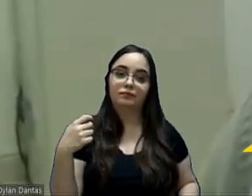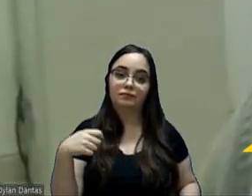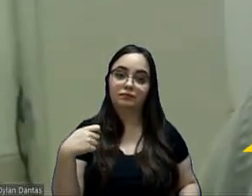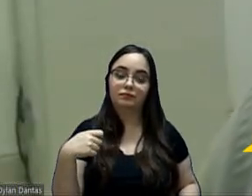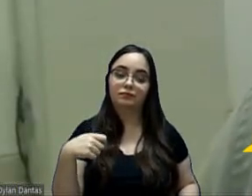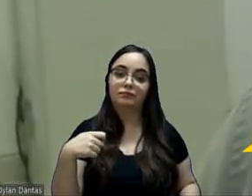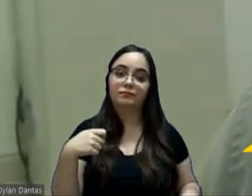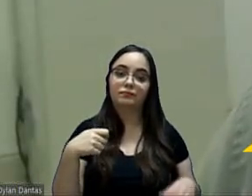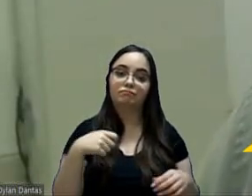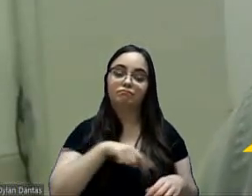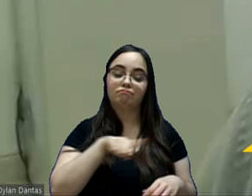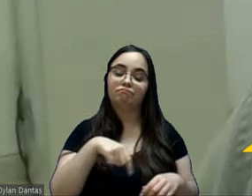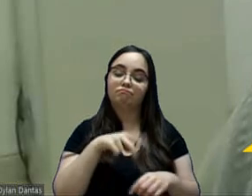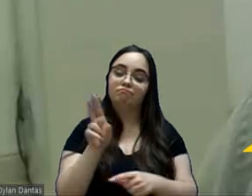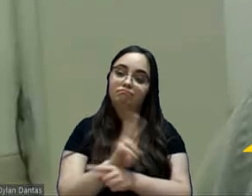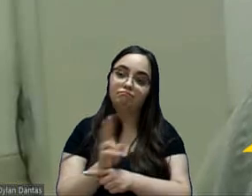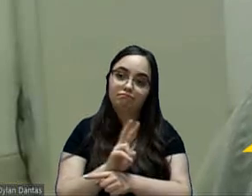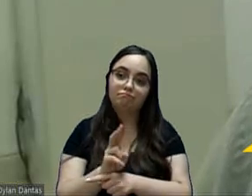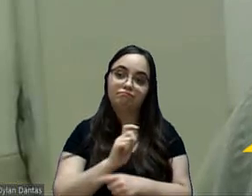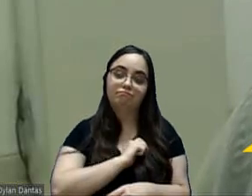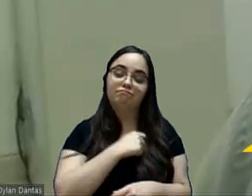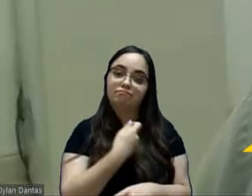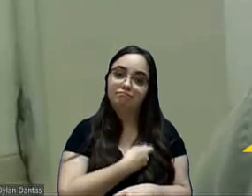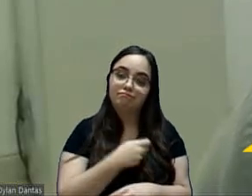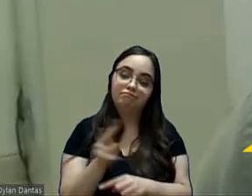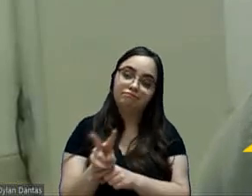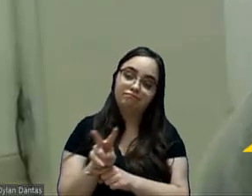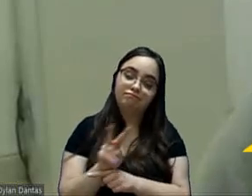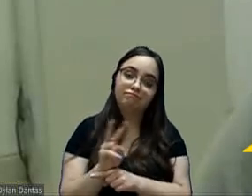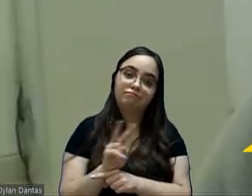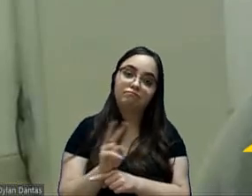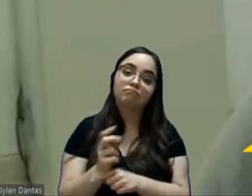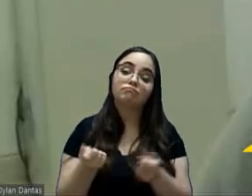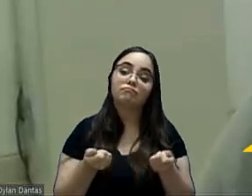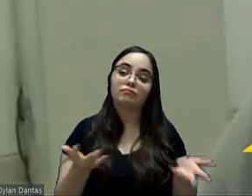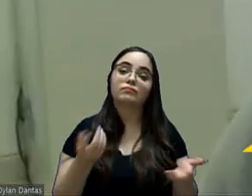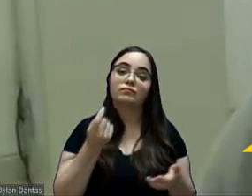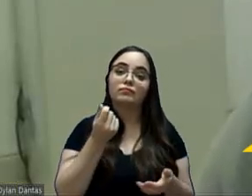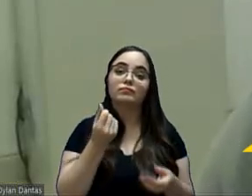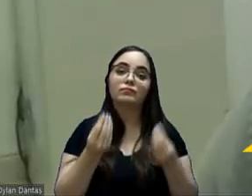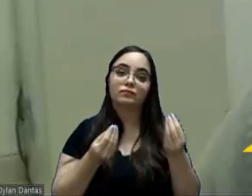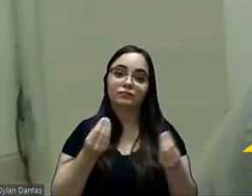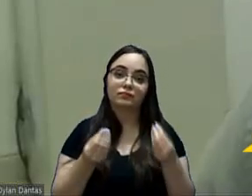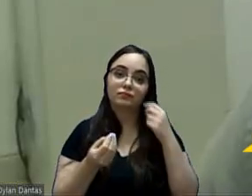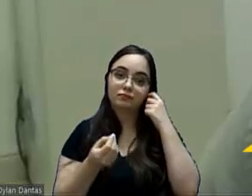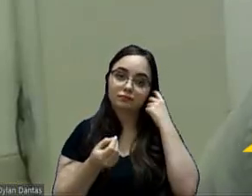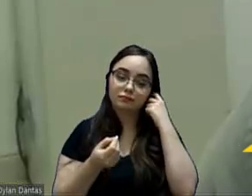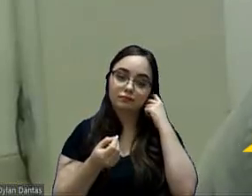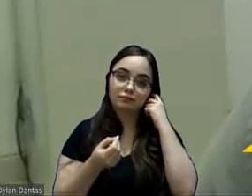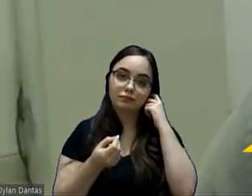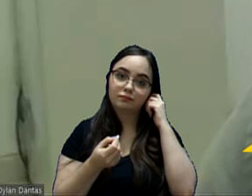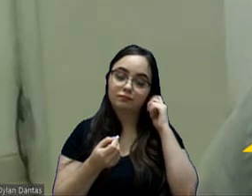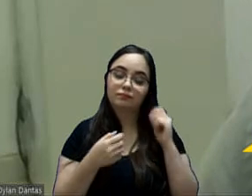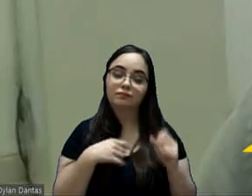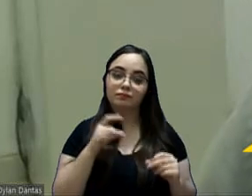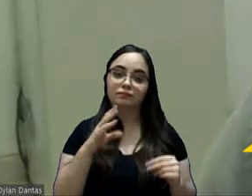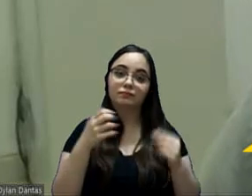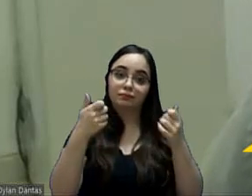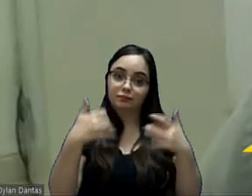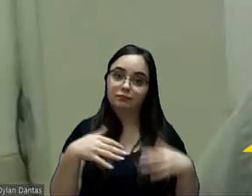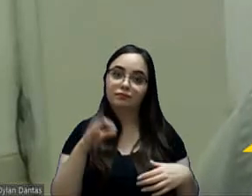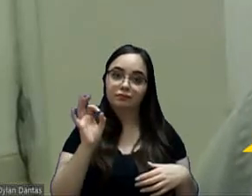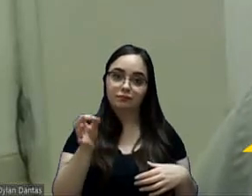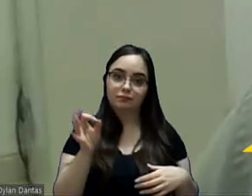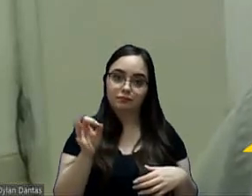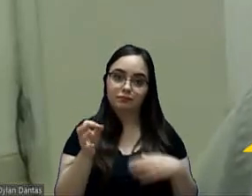acompanhar, monitorar, fiscalizar. Então, essa minha fala aqui é para dizer que sim, é